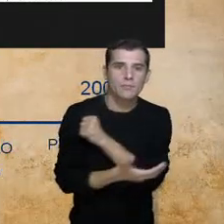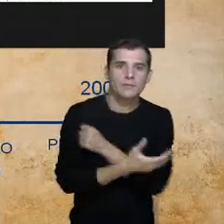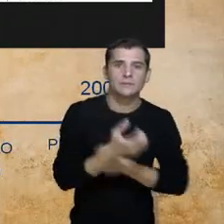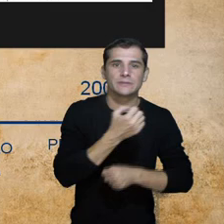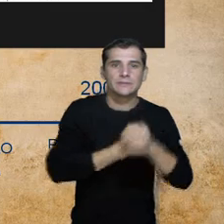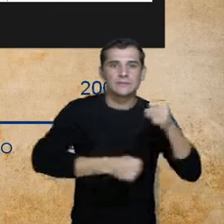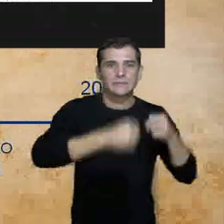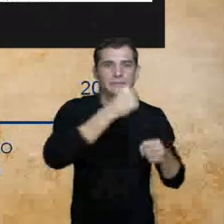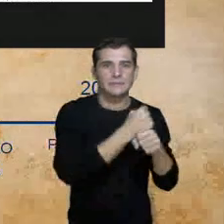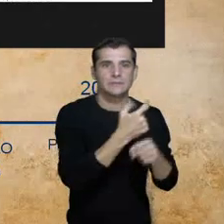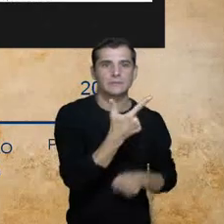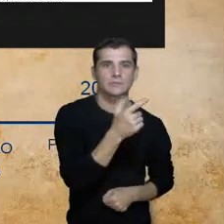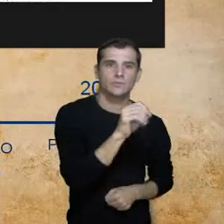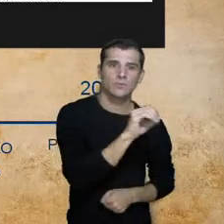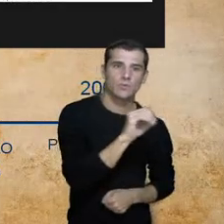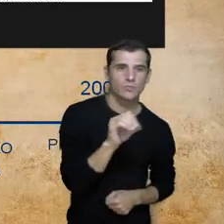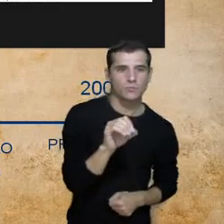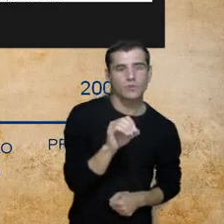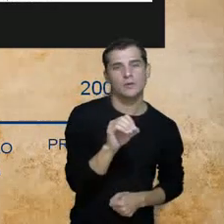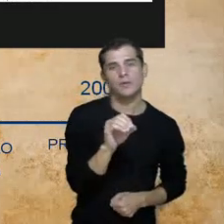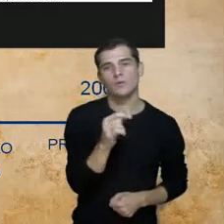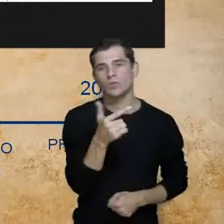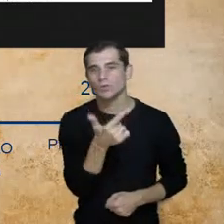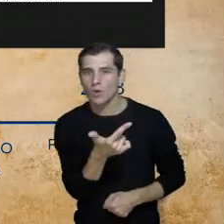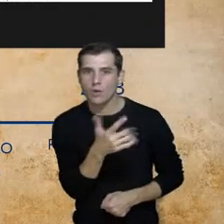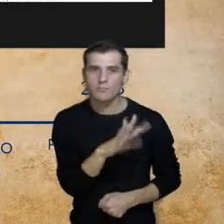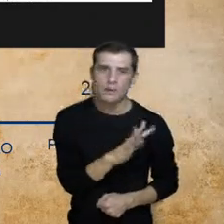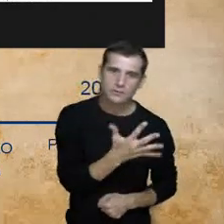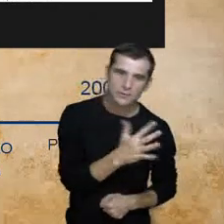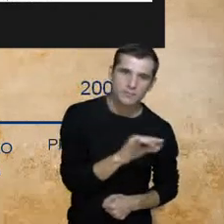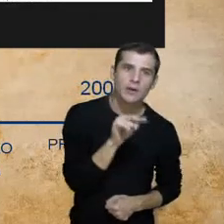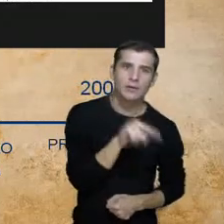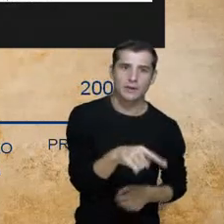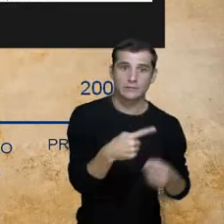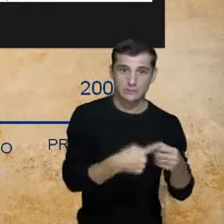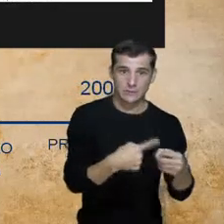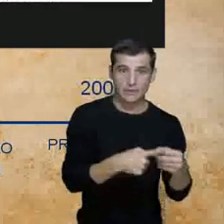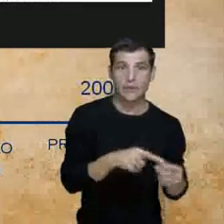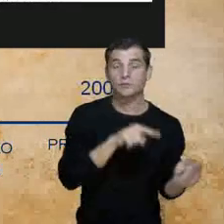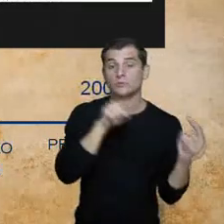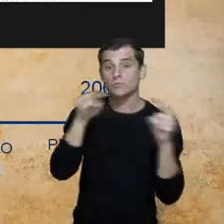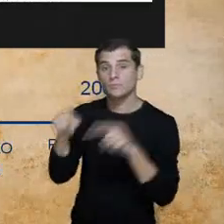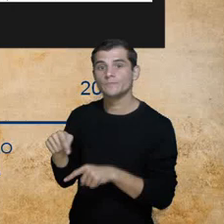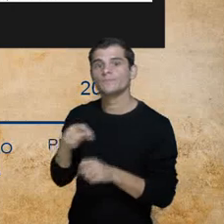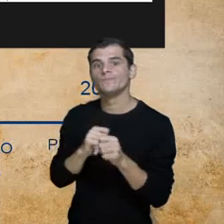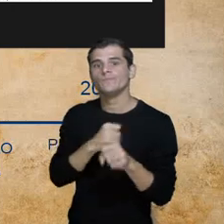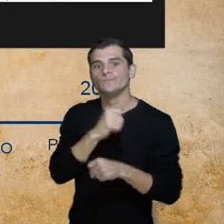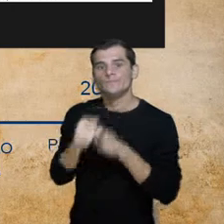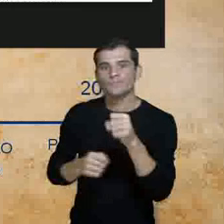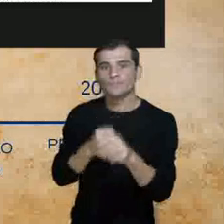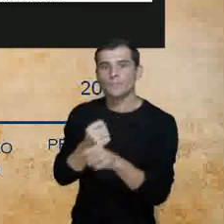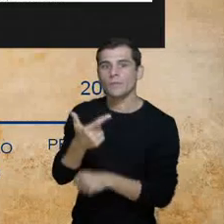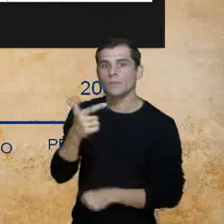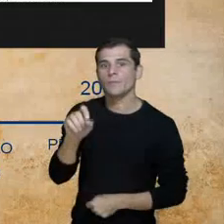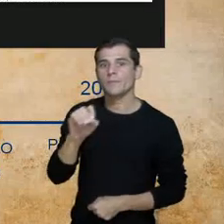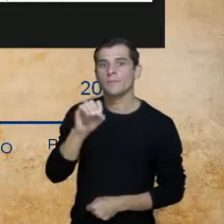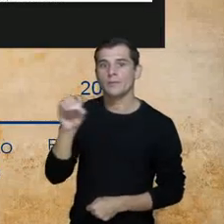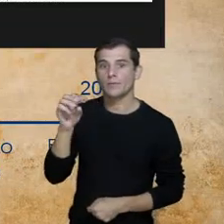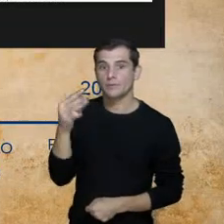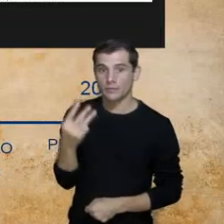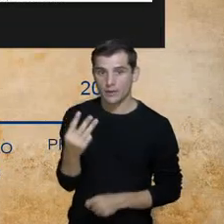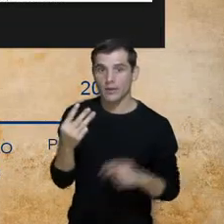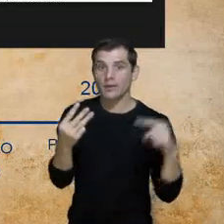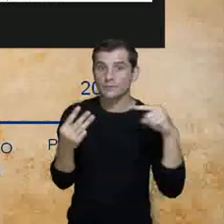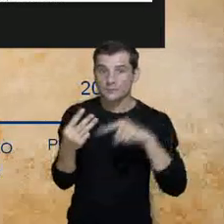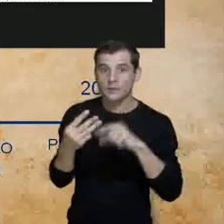na cidade de Porto União 2003 a mobilização de de Transparência em Chapecó dias antes